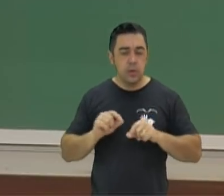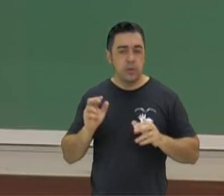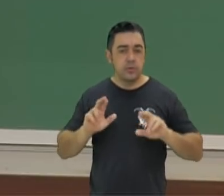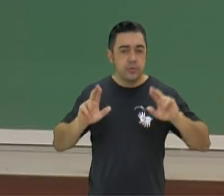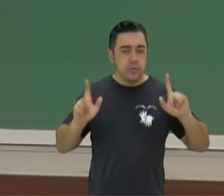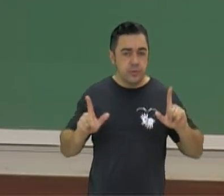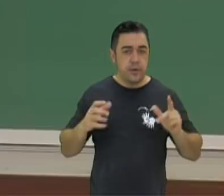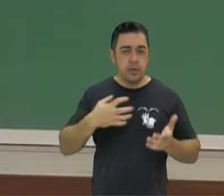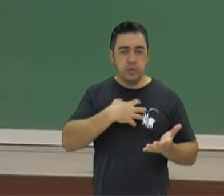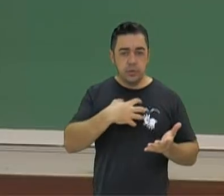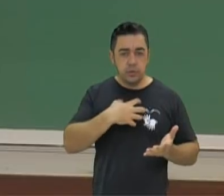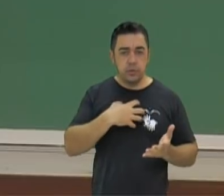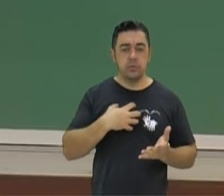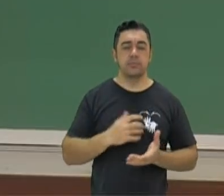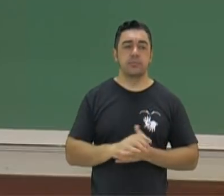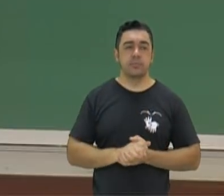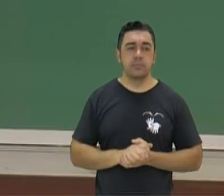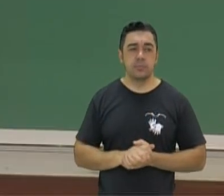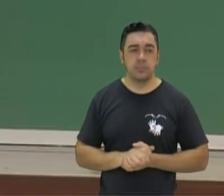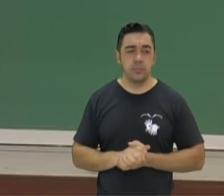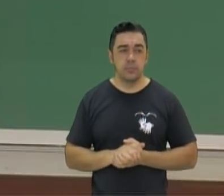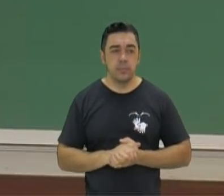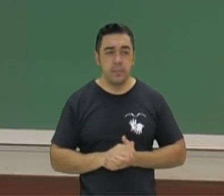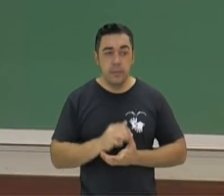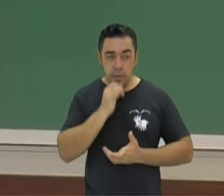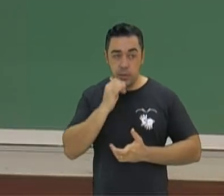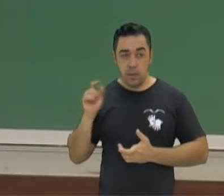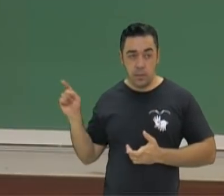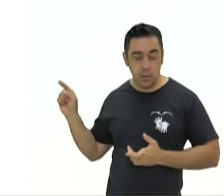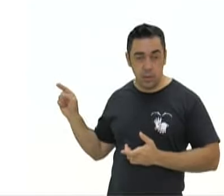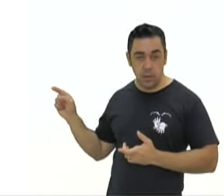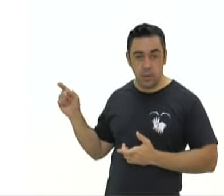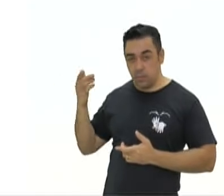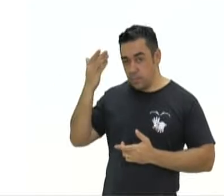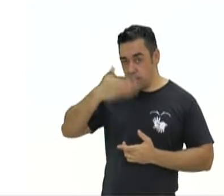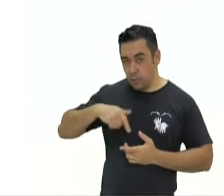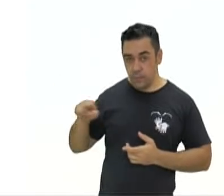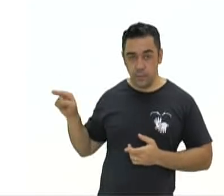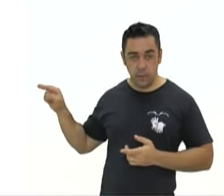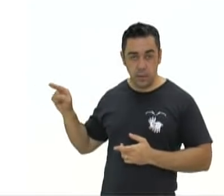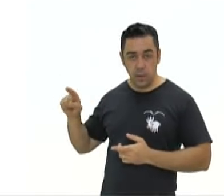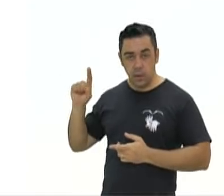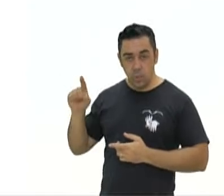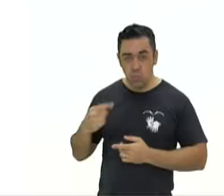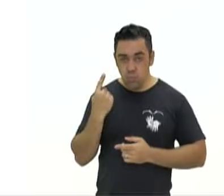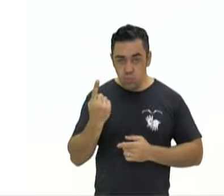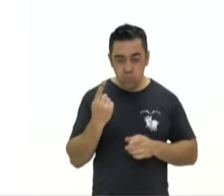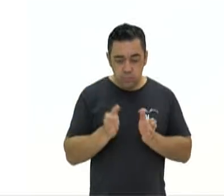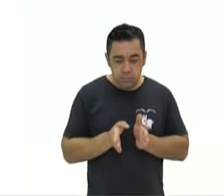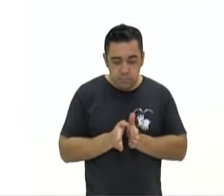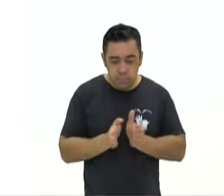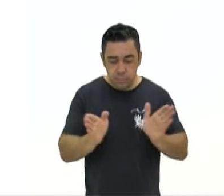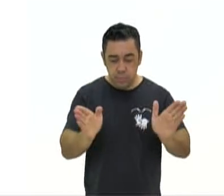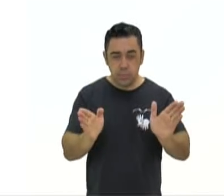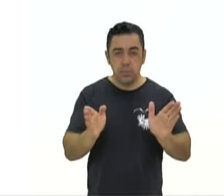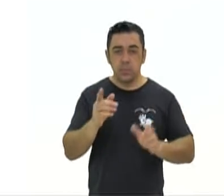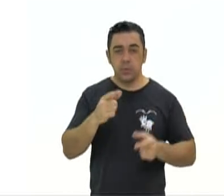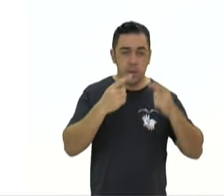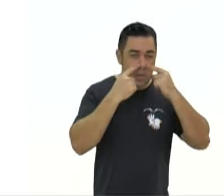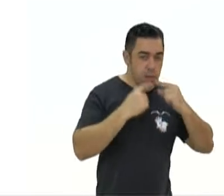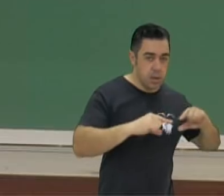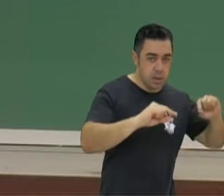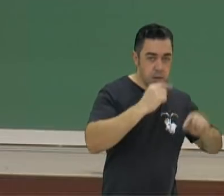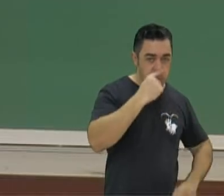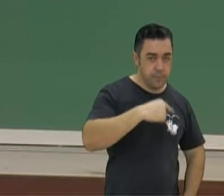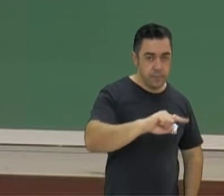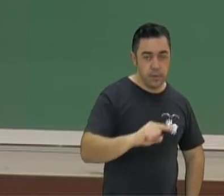Tá? Então não é uma coisa linear. Então aqui está mostrando isso, ó, um ancestral comum formando várias espécies, que foi o nosso caso do mamute e do